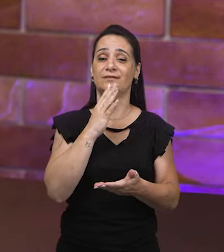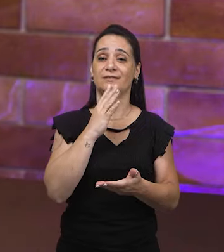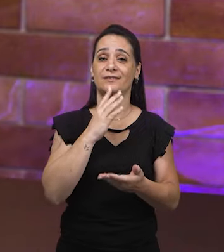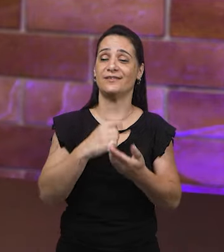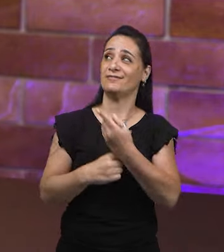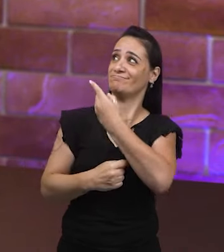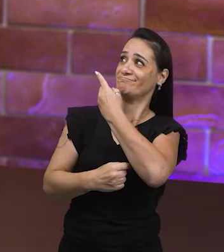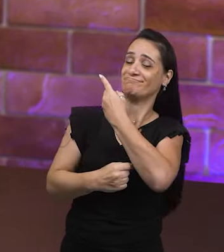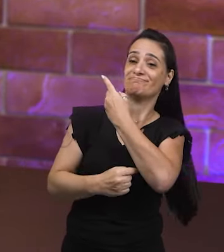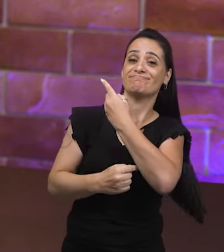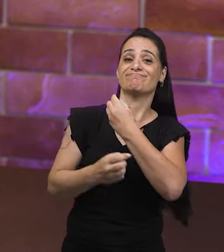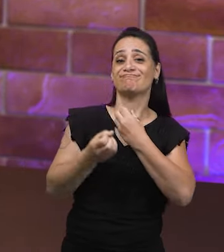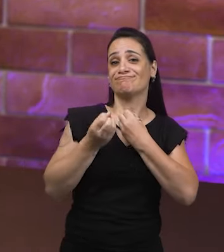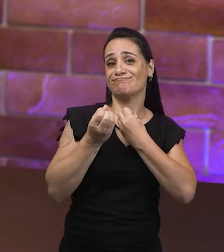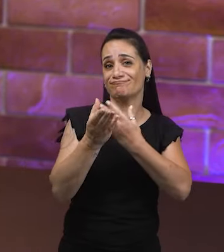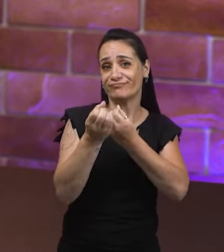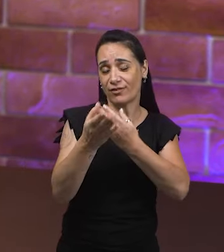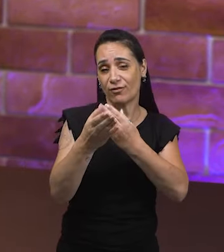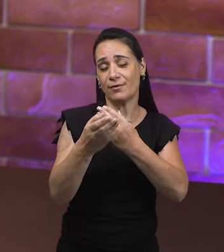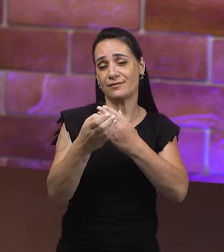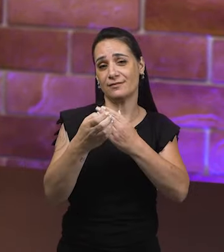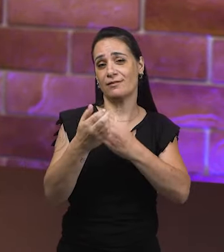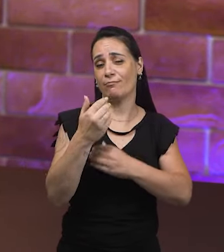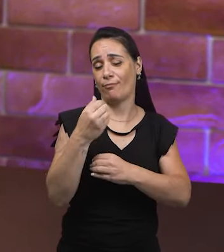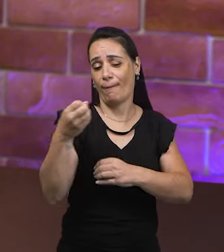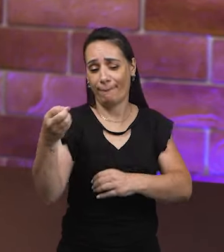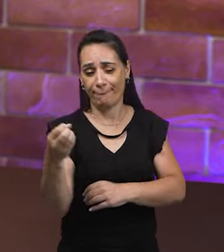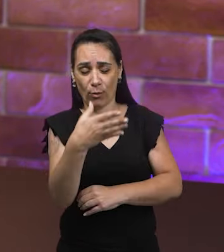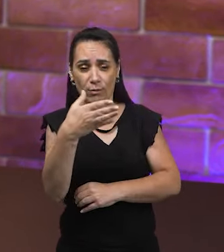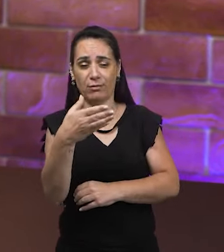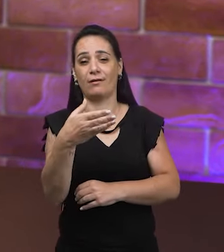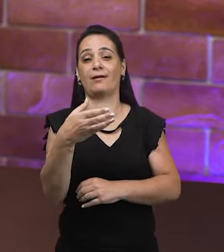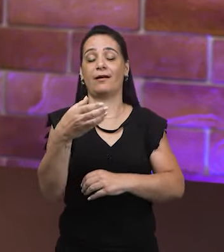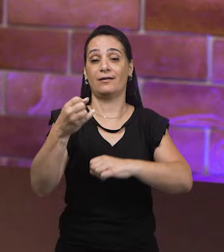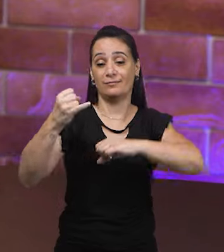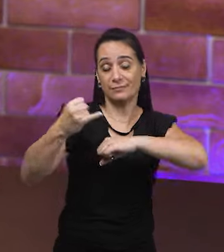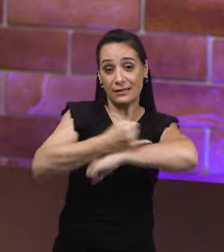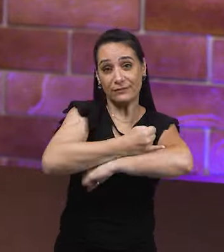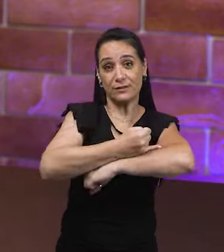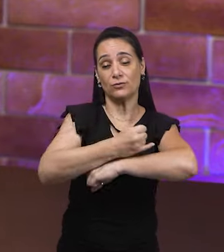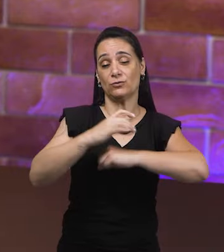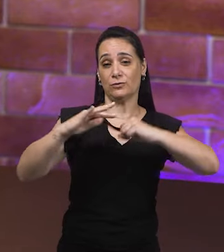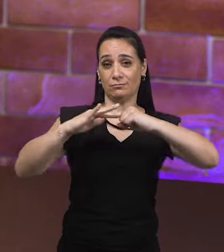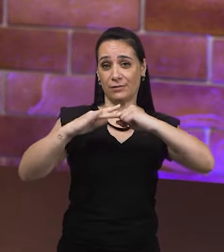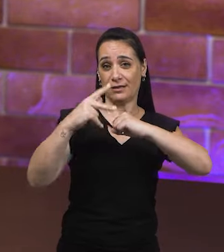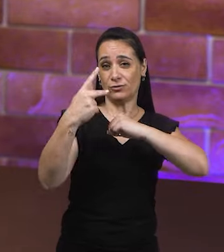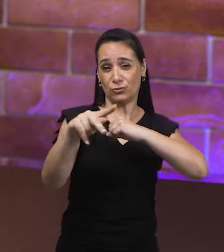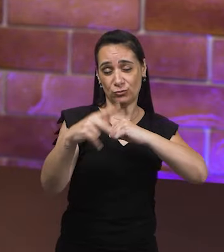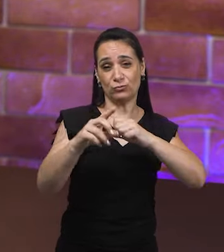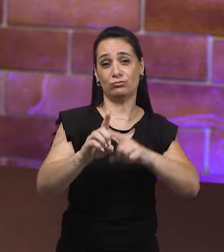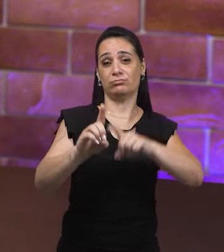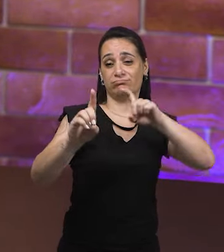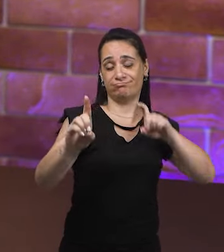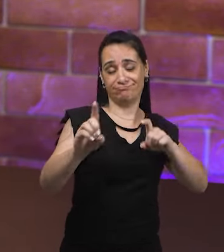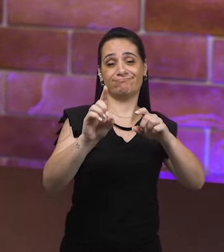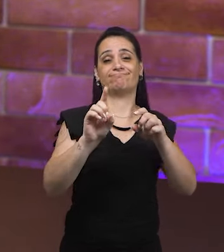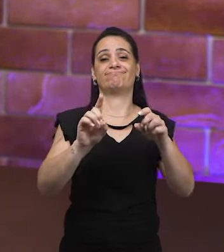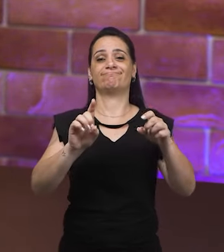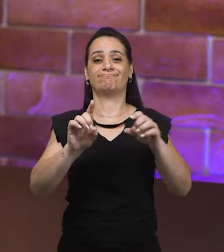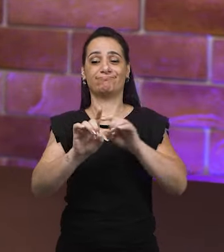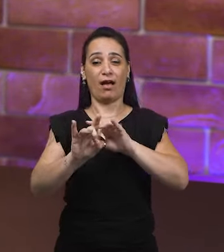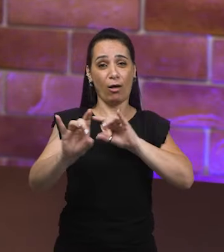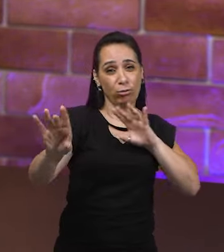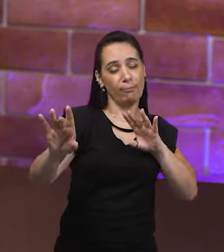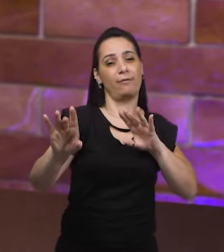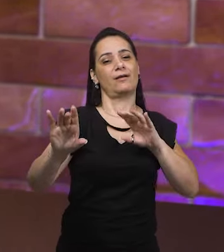a Infoblox, que pode te ajudar a modernizar a sua infraestrutura de rede para torná-la mais ágil, automatizada,